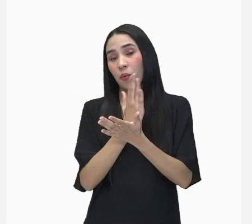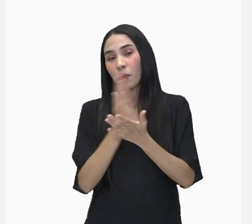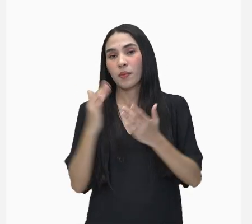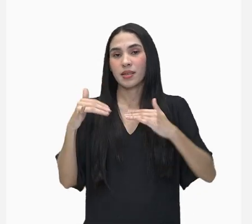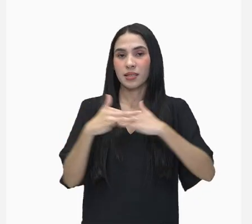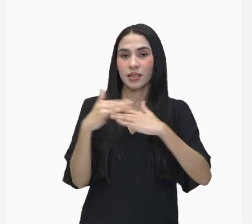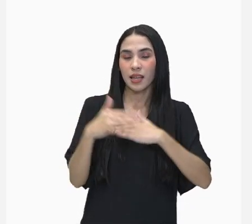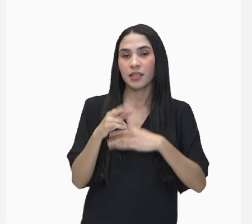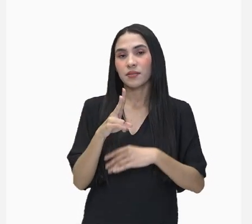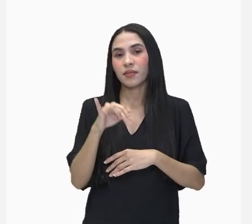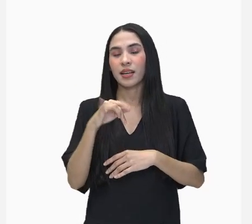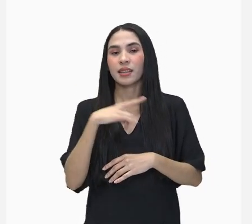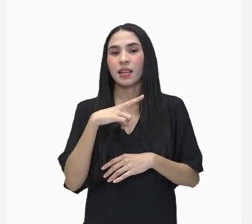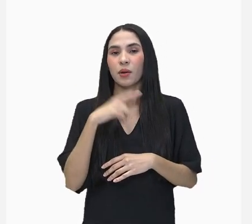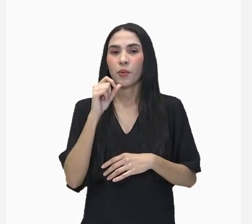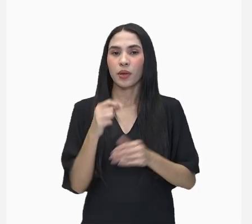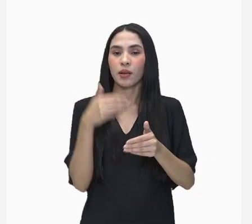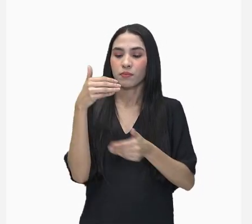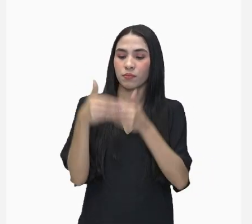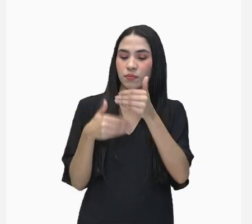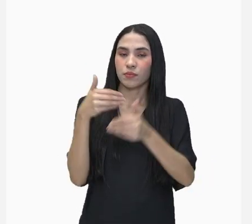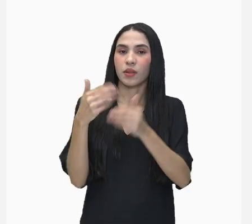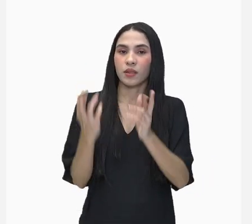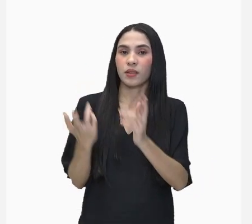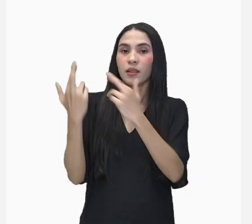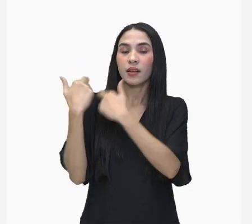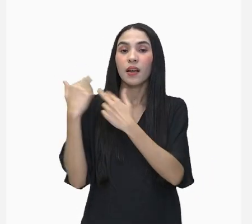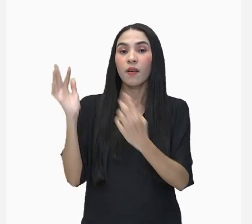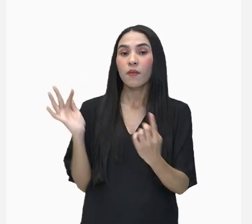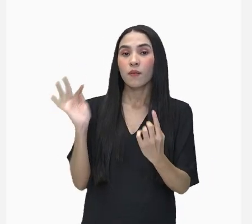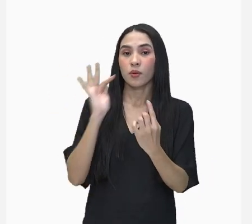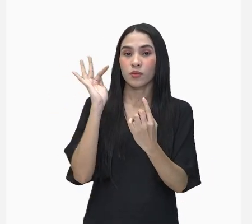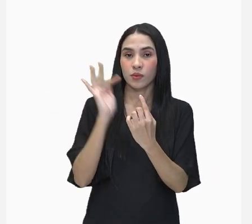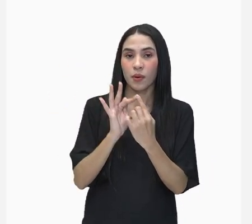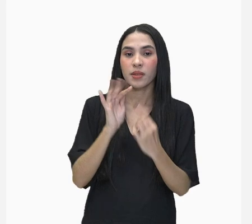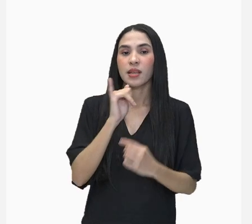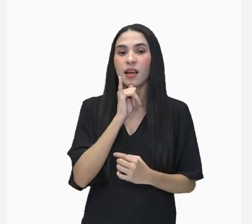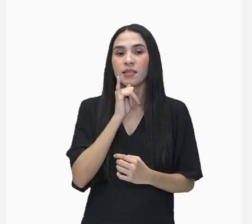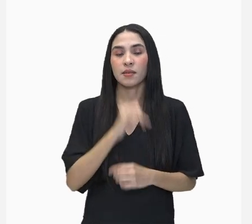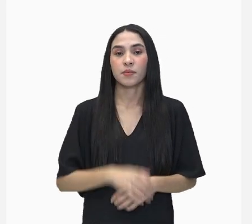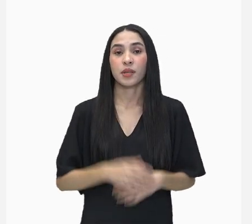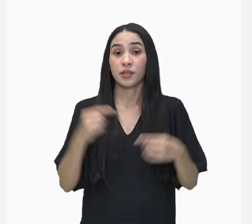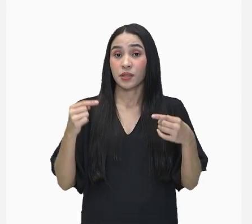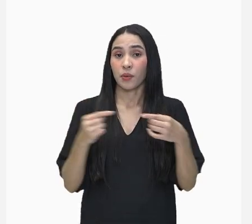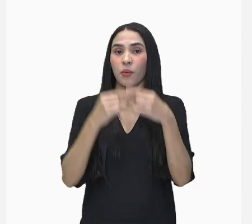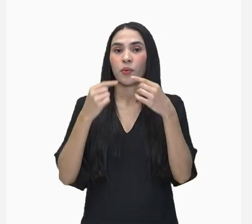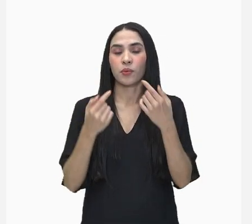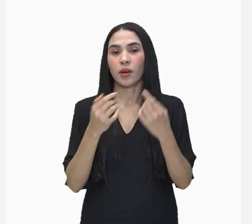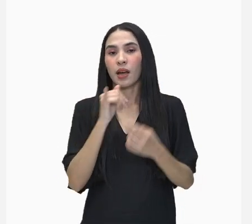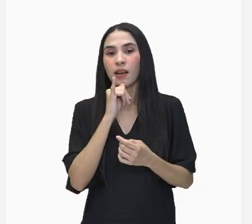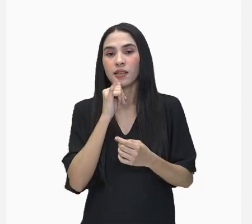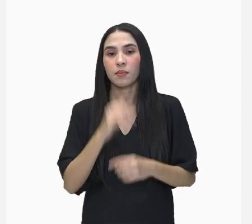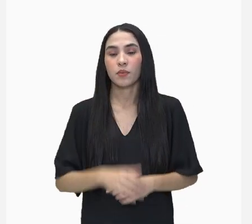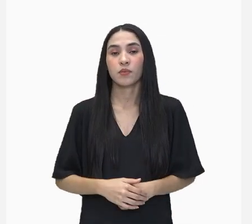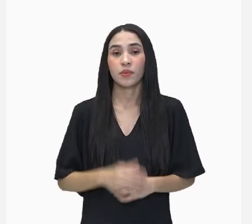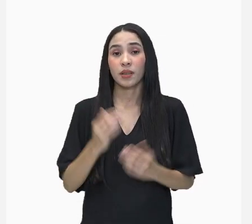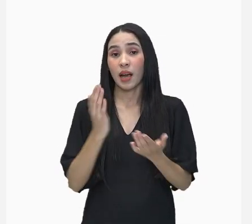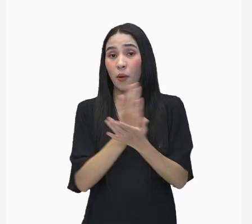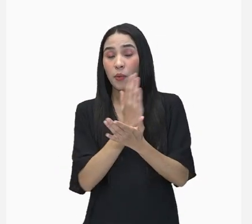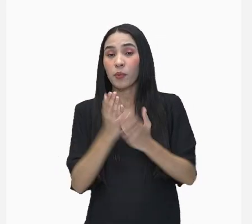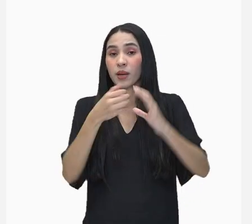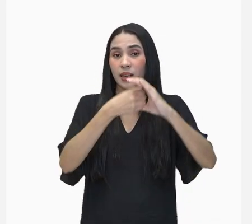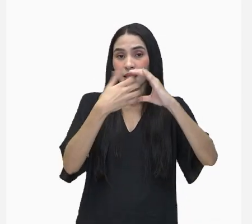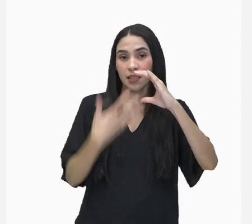cidades, elas vão desempenhar funções de acordo com algumas